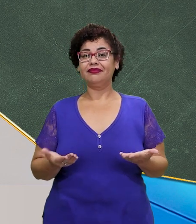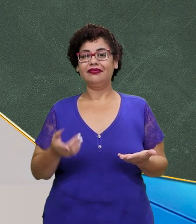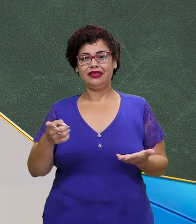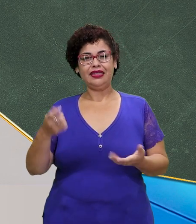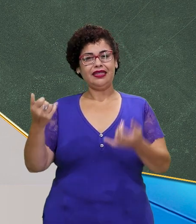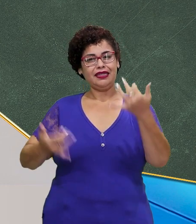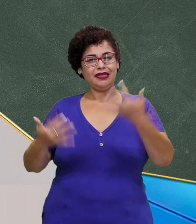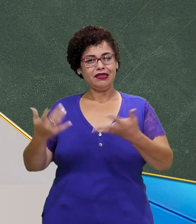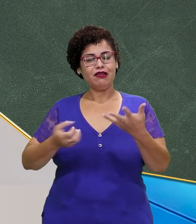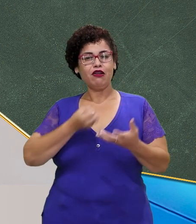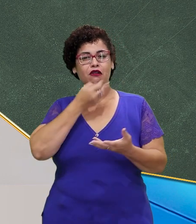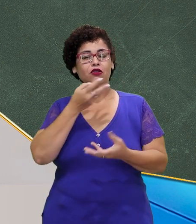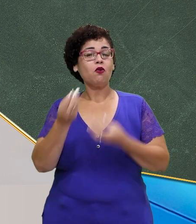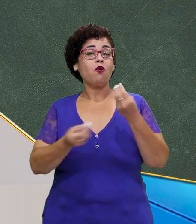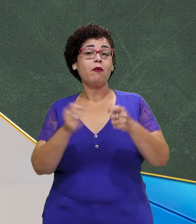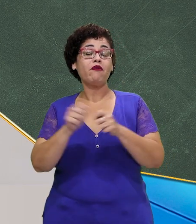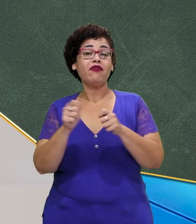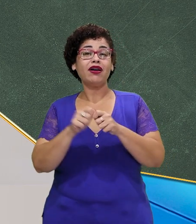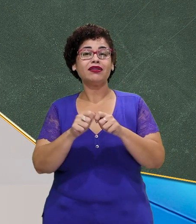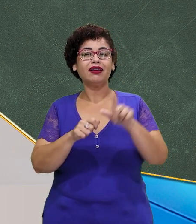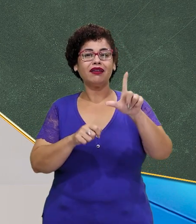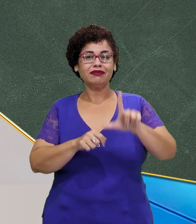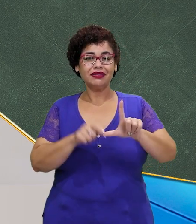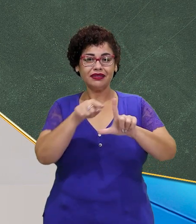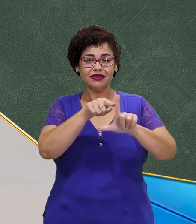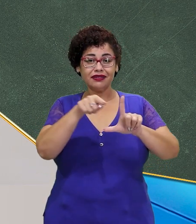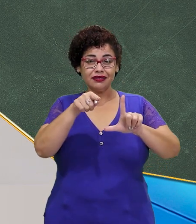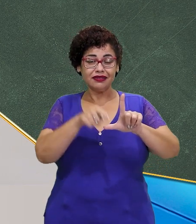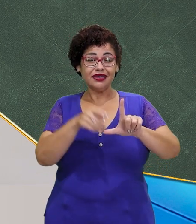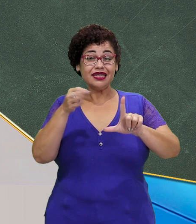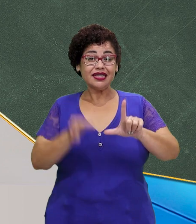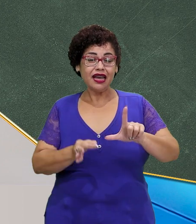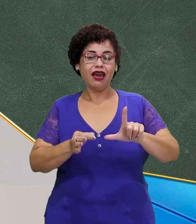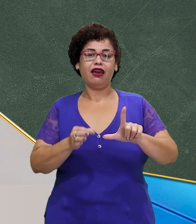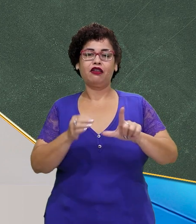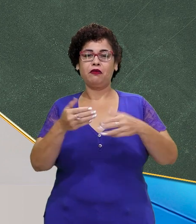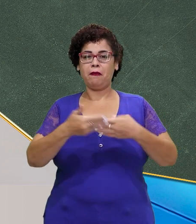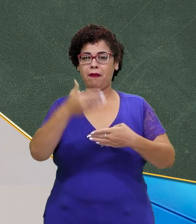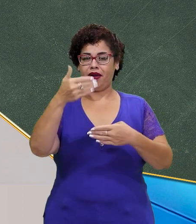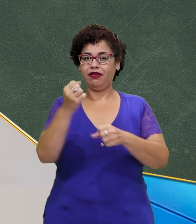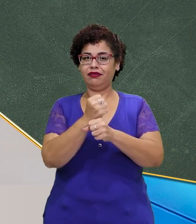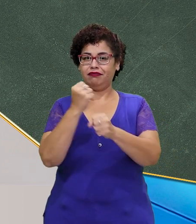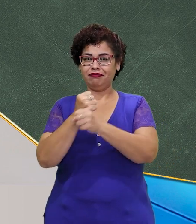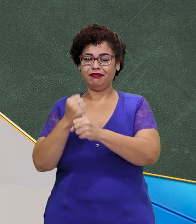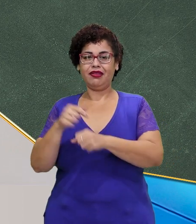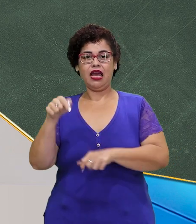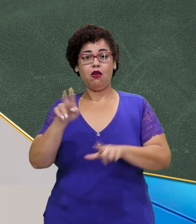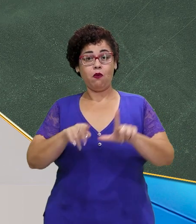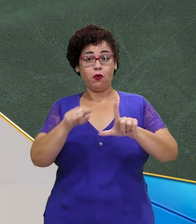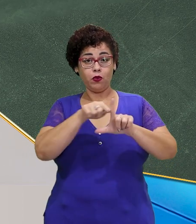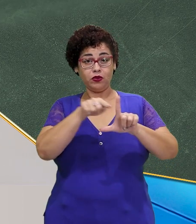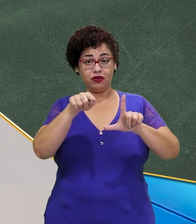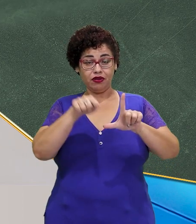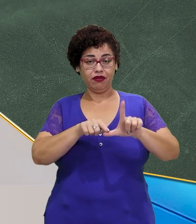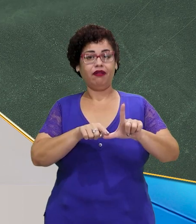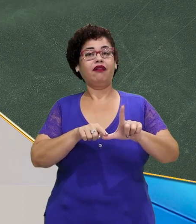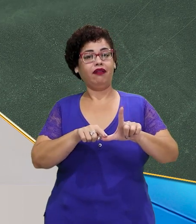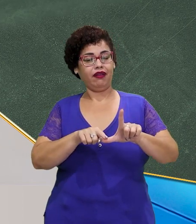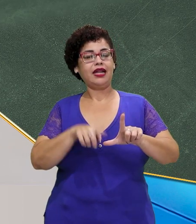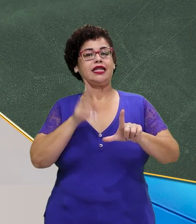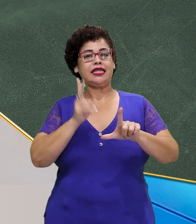Ivanilto contou como fazem para tirar o esquadro na construção. O esquadro é um instrumento cujos laterais